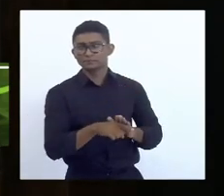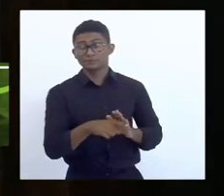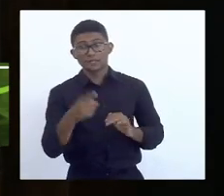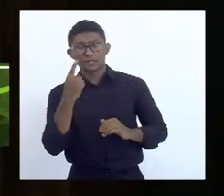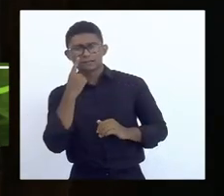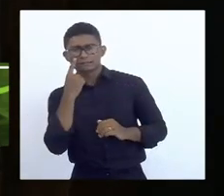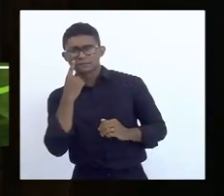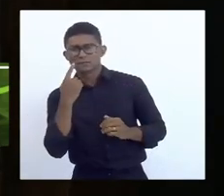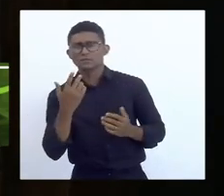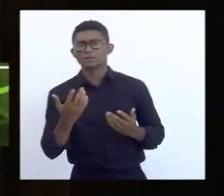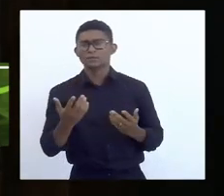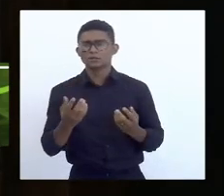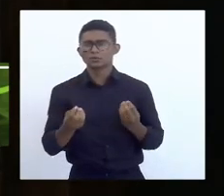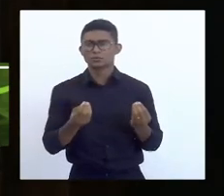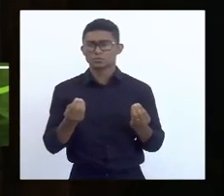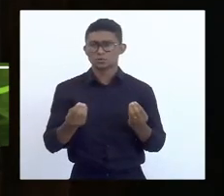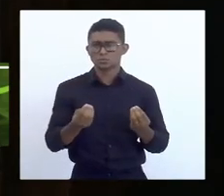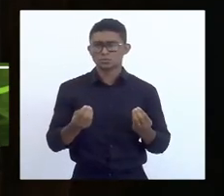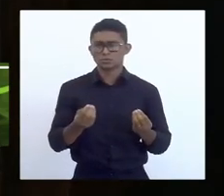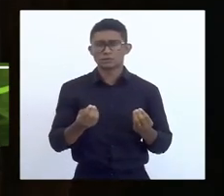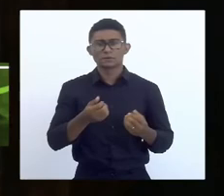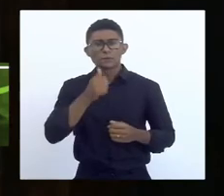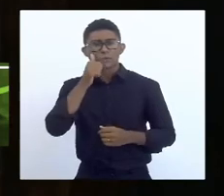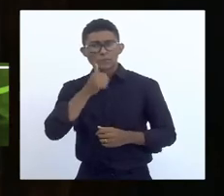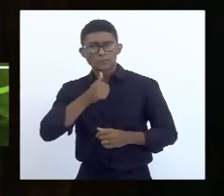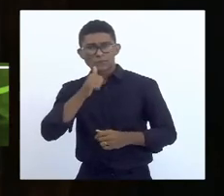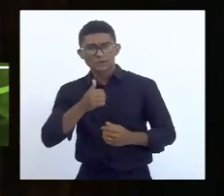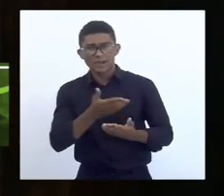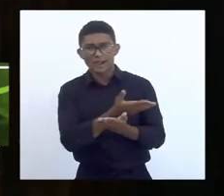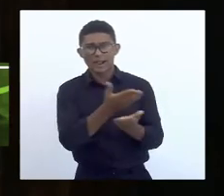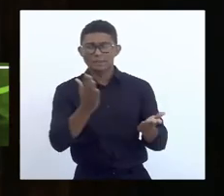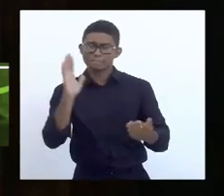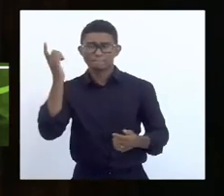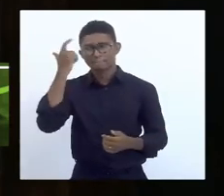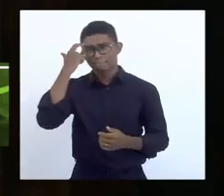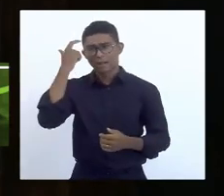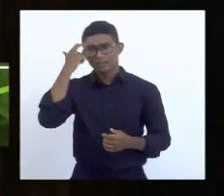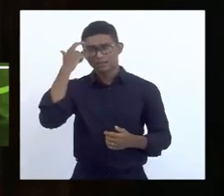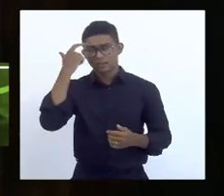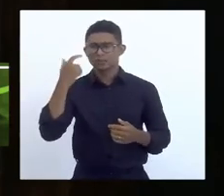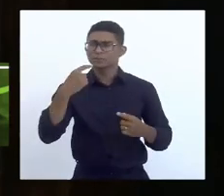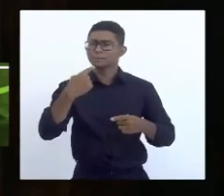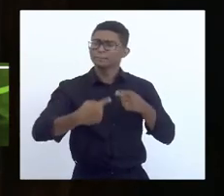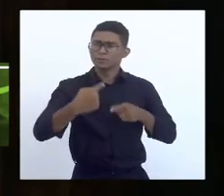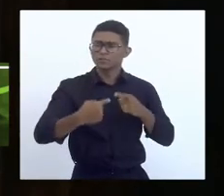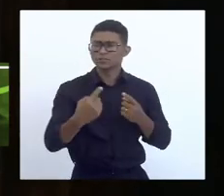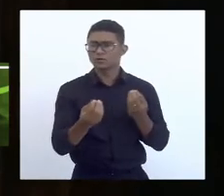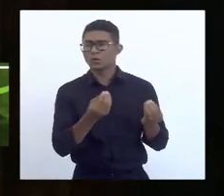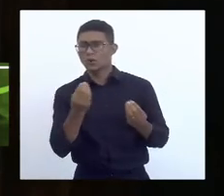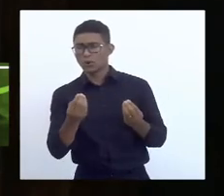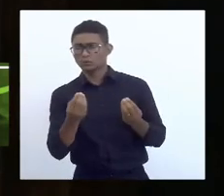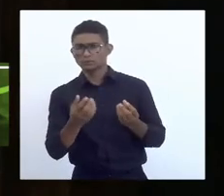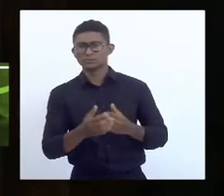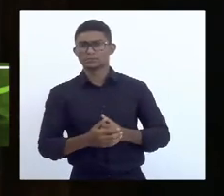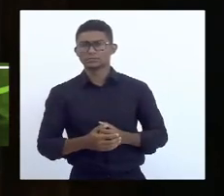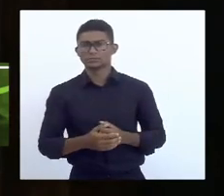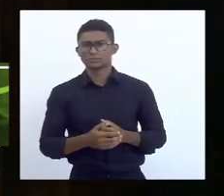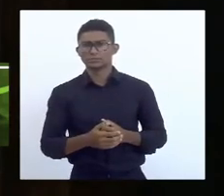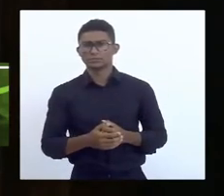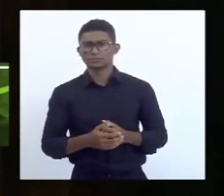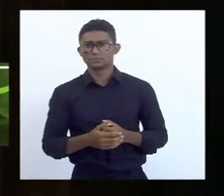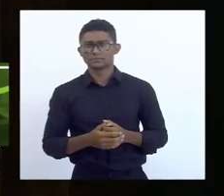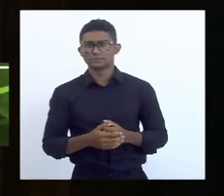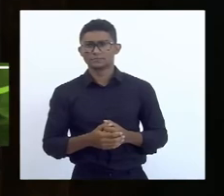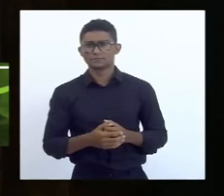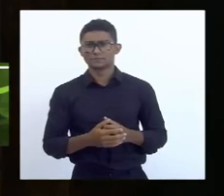mapearmos aí, de alguma forma, o que as mulheres estão pensando sobre as políticas e a inserção